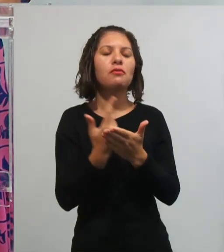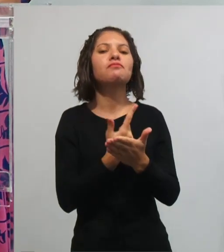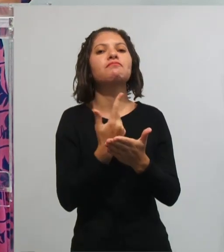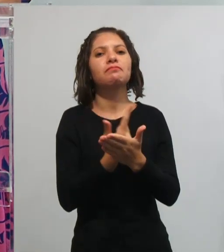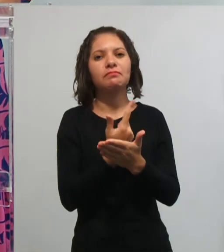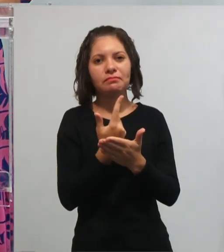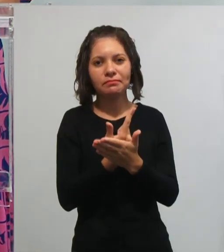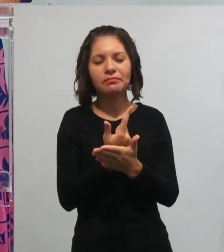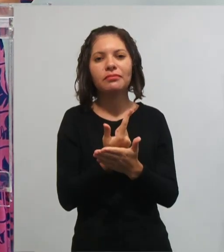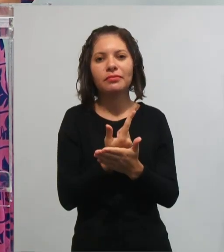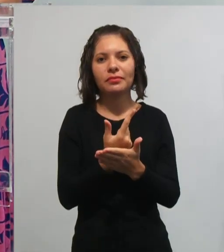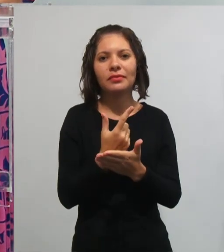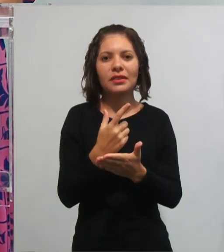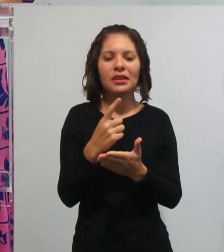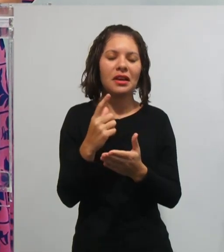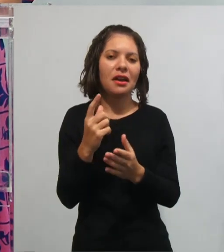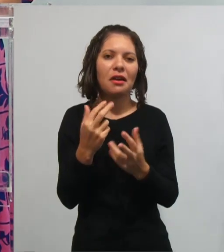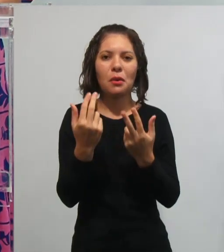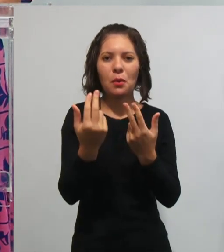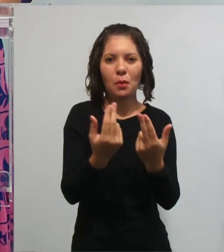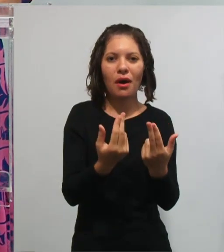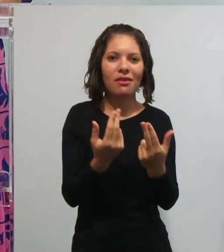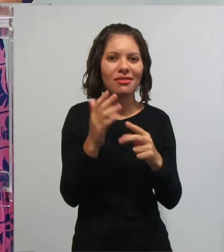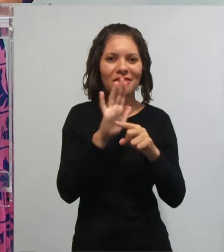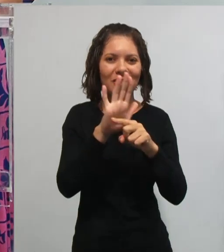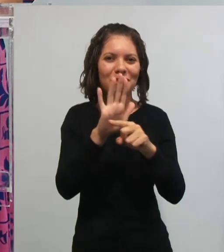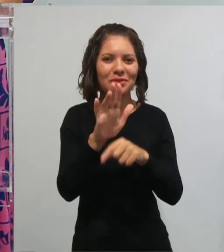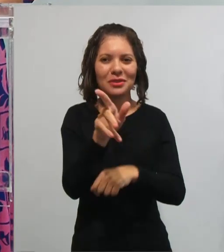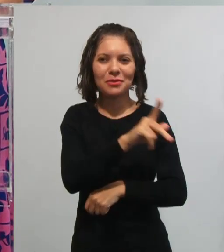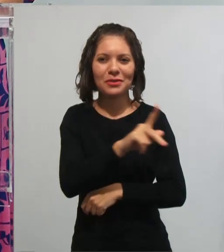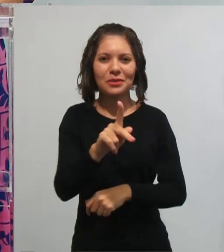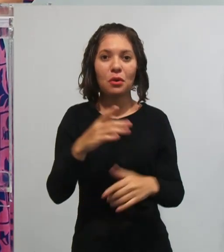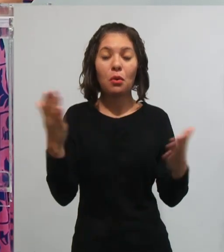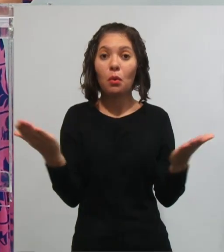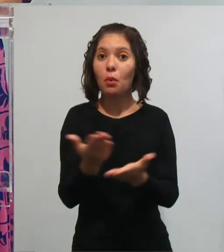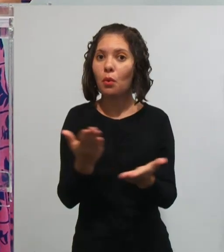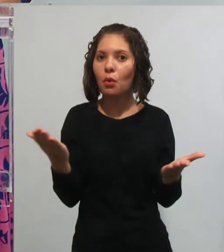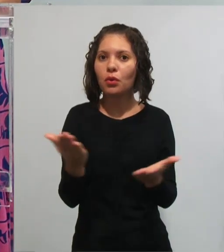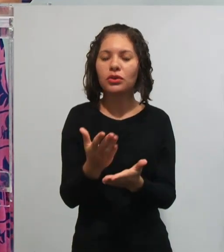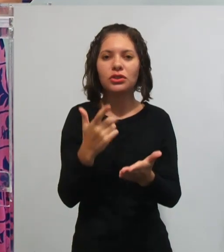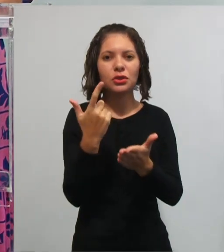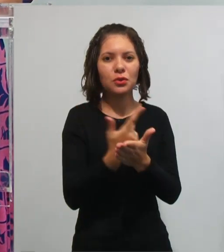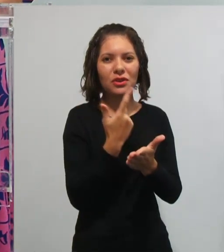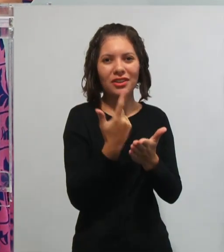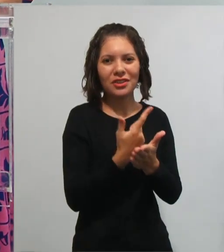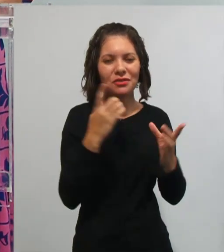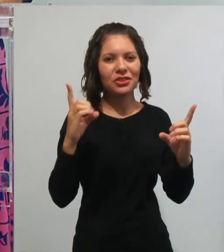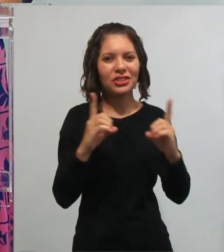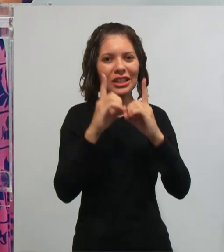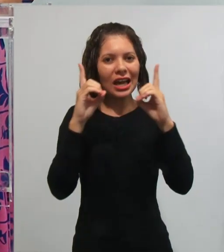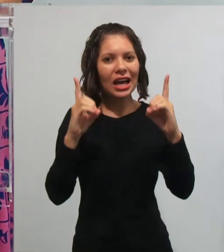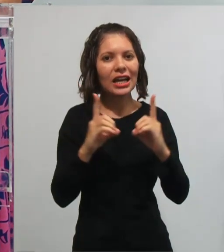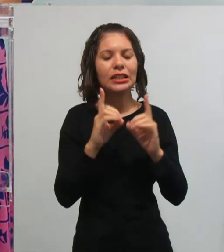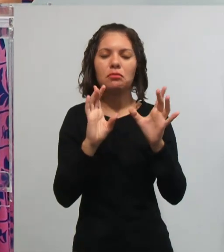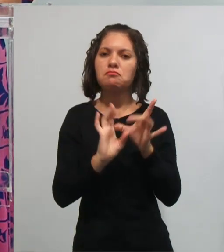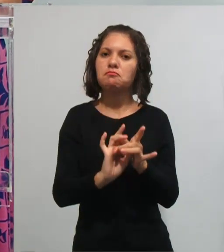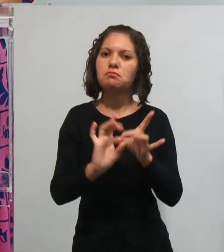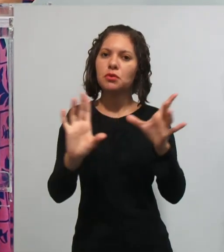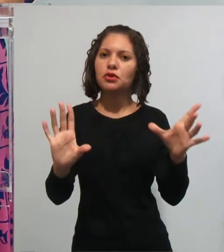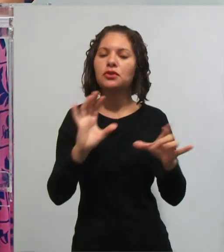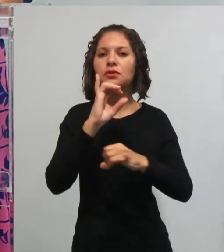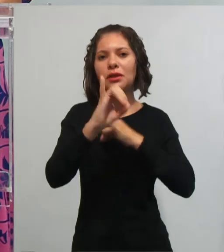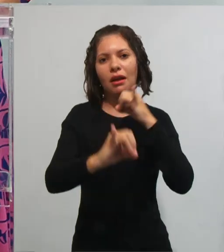visava o quê? Sempre o aluno repetir. Por quê? Porque eles tinham a aprendizagem baseada na decoreba. Então,